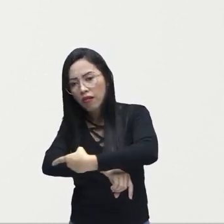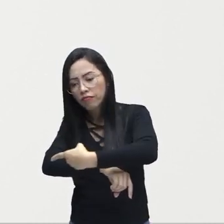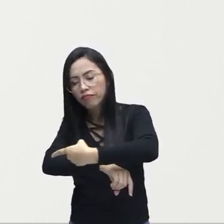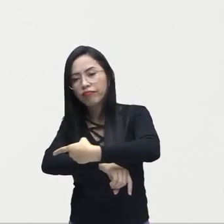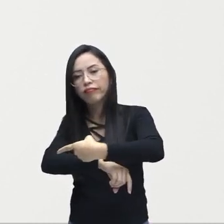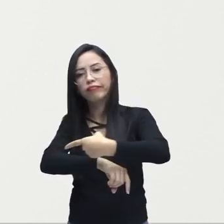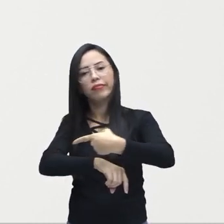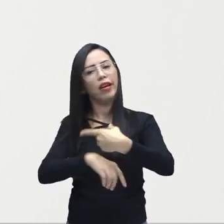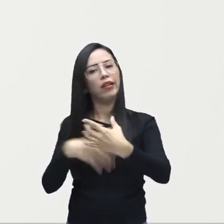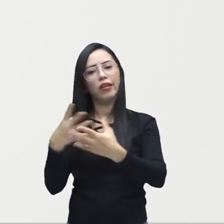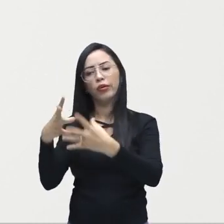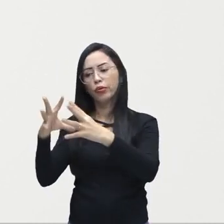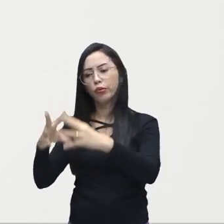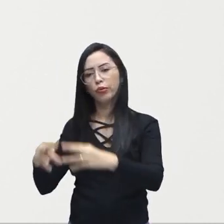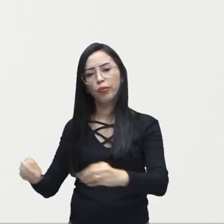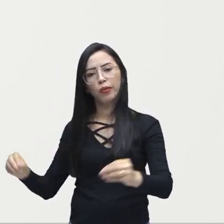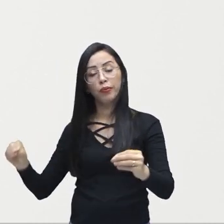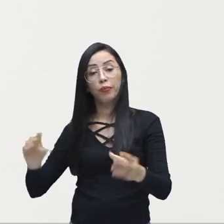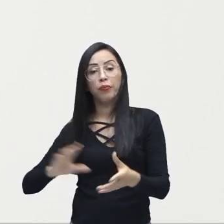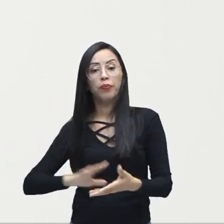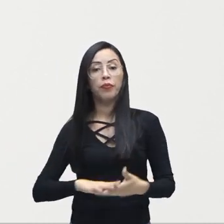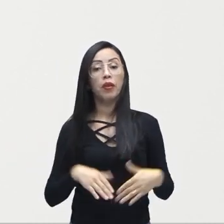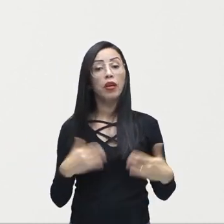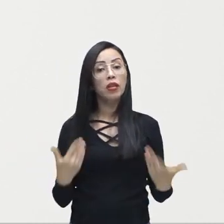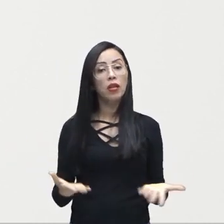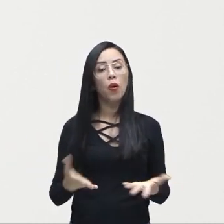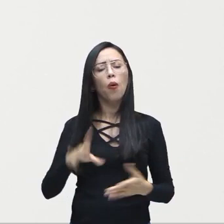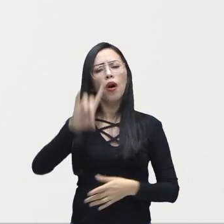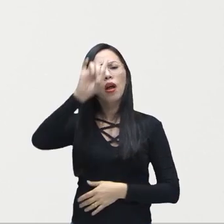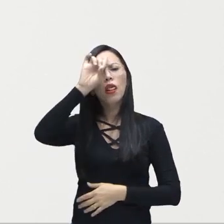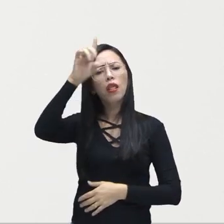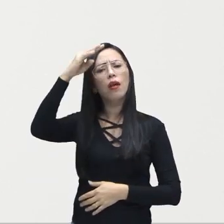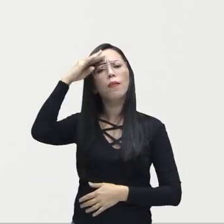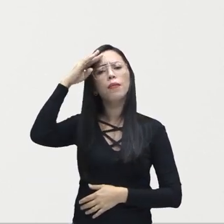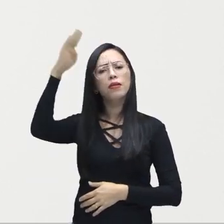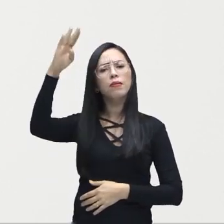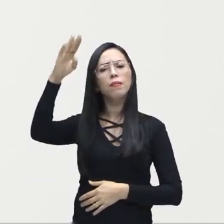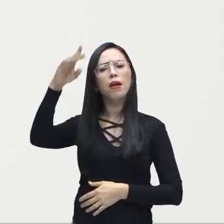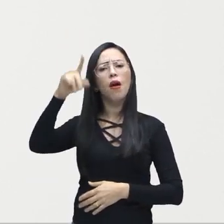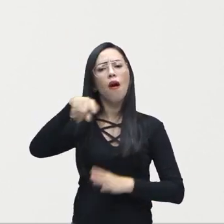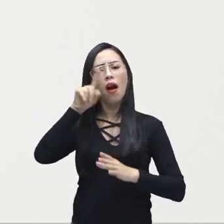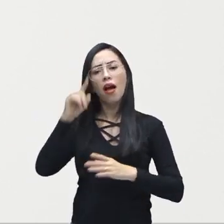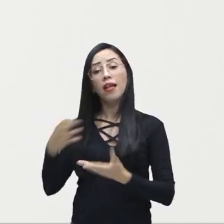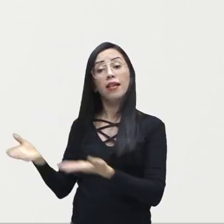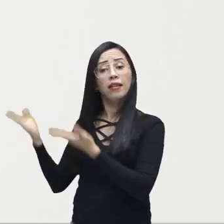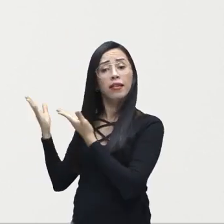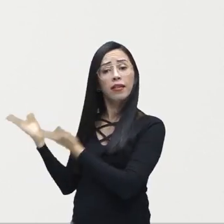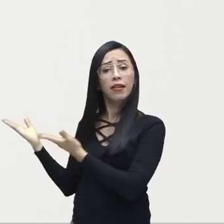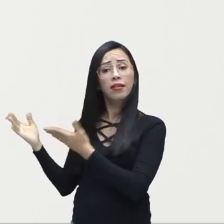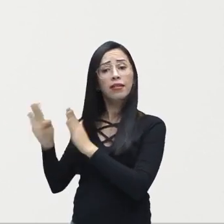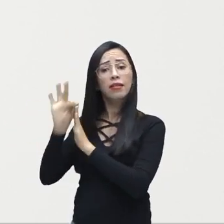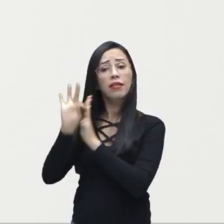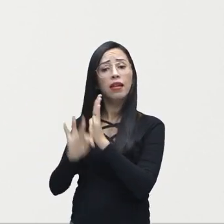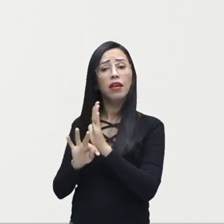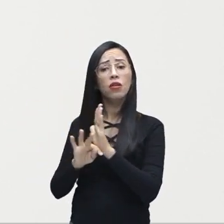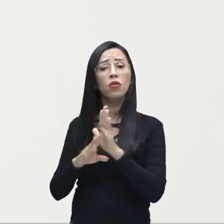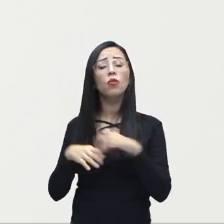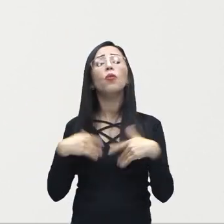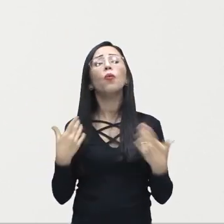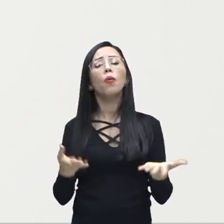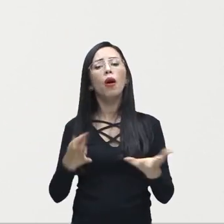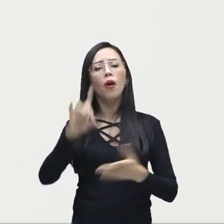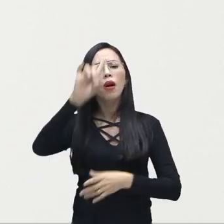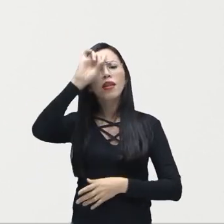Qual é a ideia principal desse texto? Se eu perguntar para vocês, o que o texto